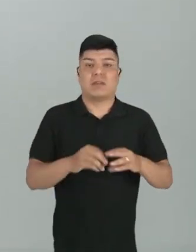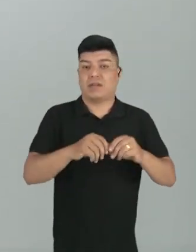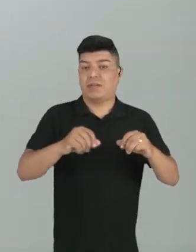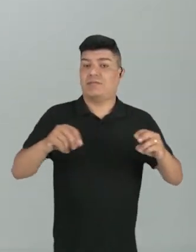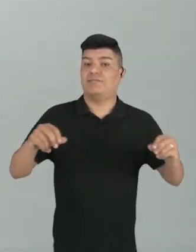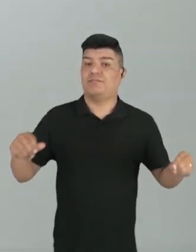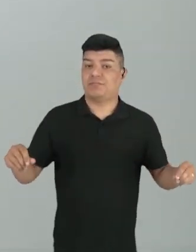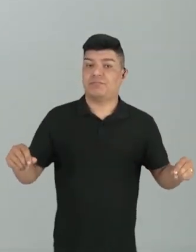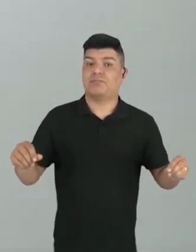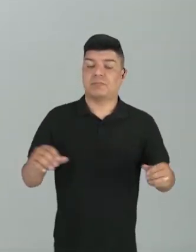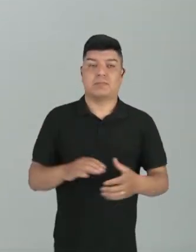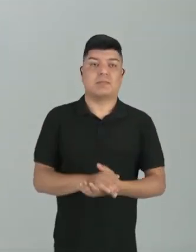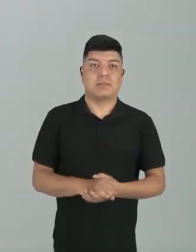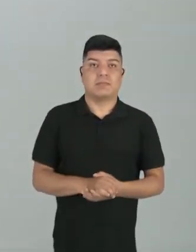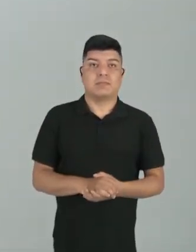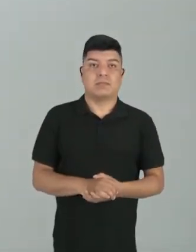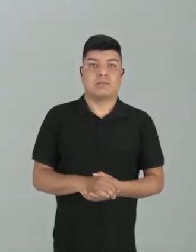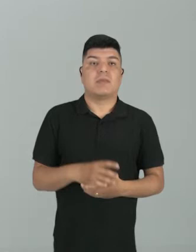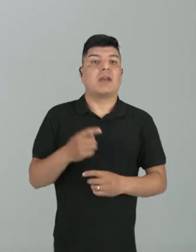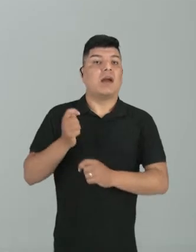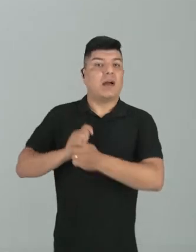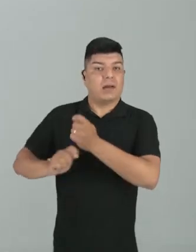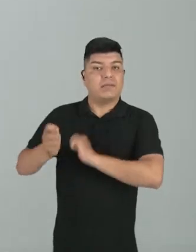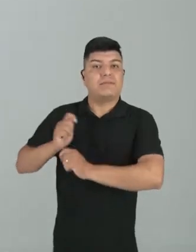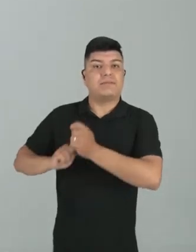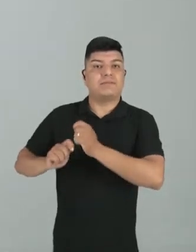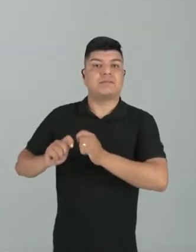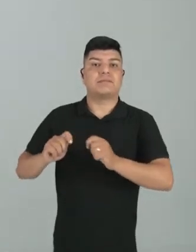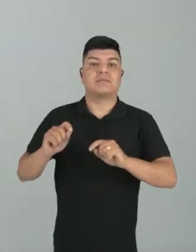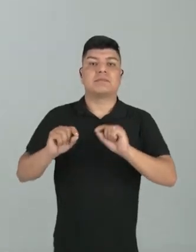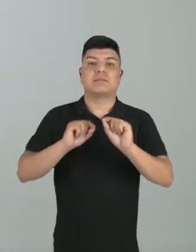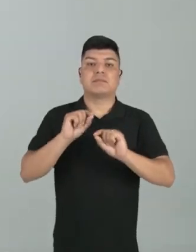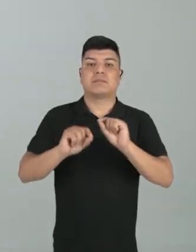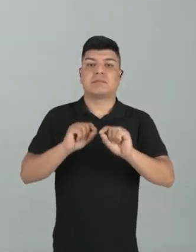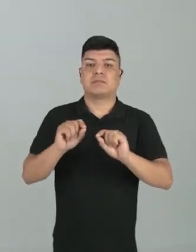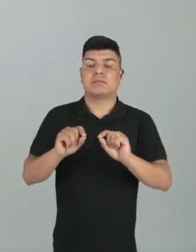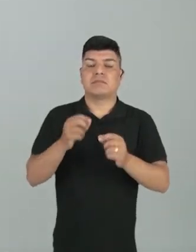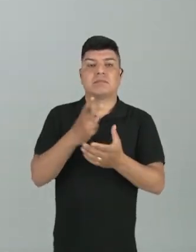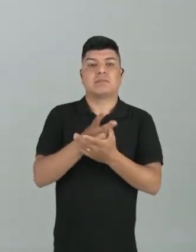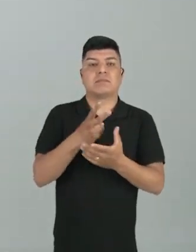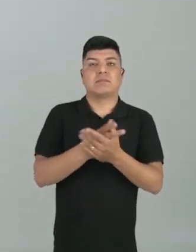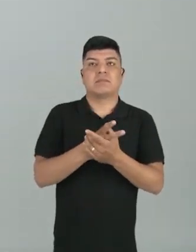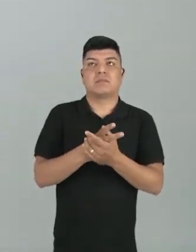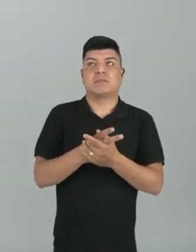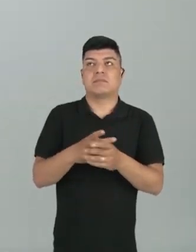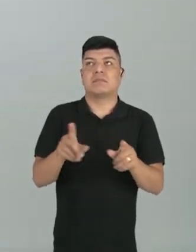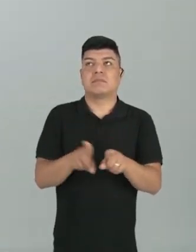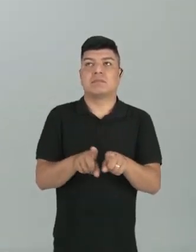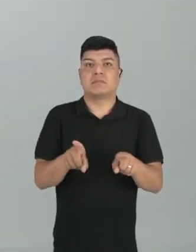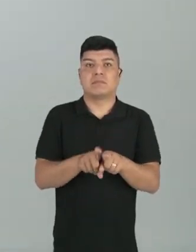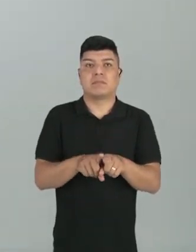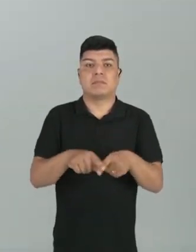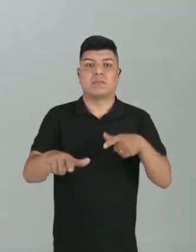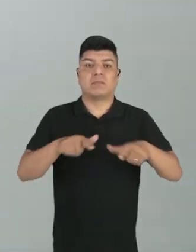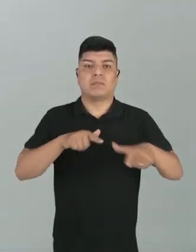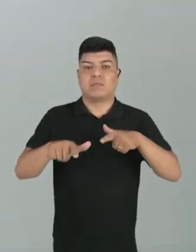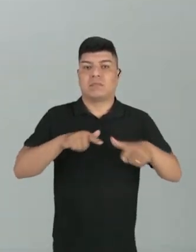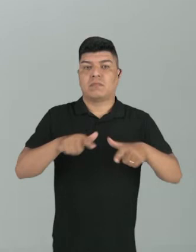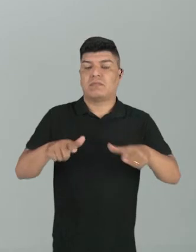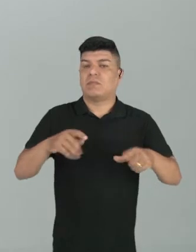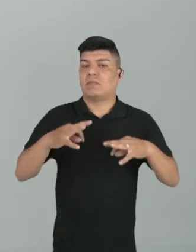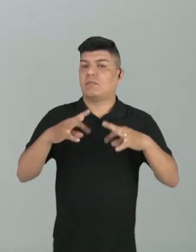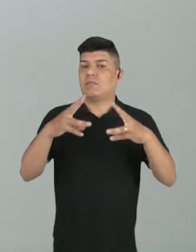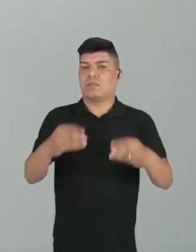terra. Ou seja, a economia ela girava em torno, e inclusive a mão de obra, de